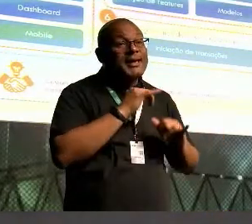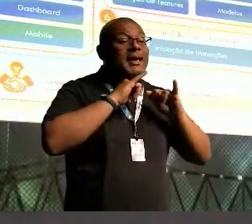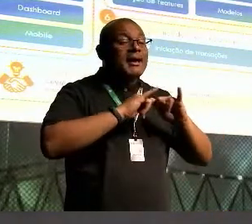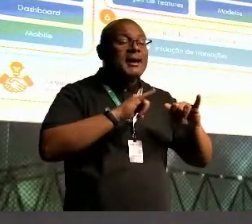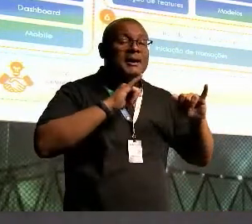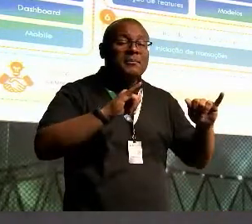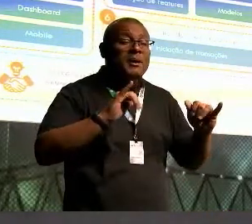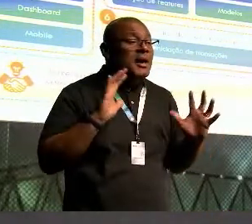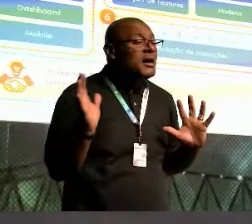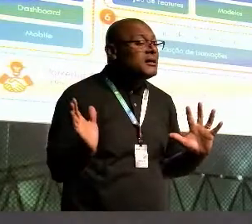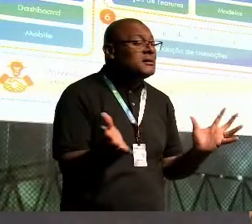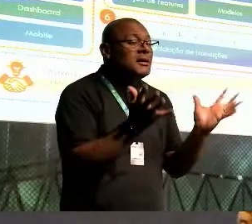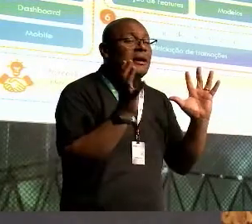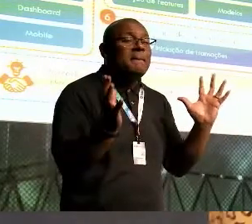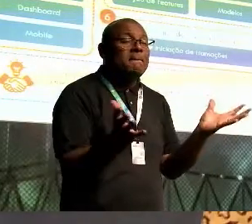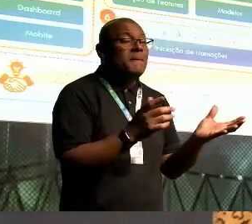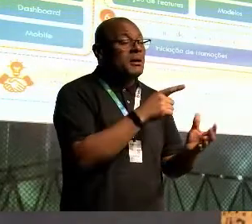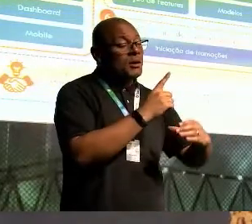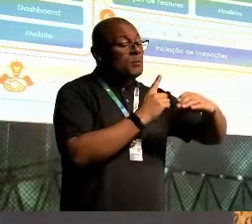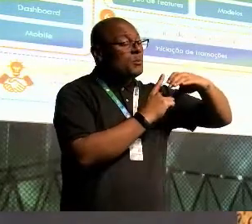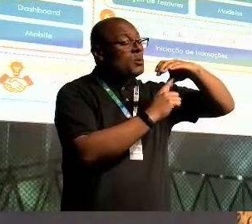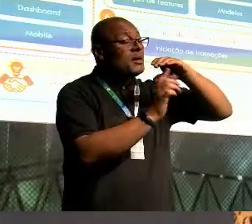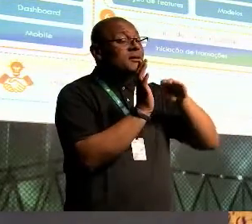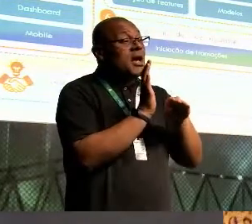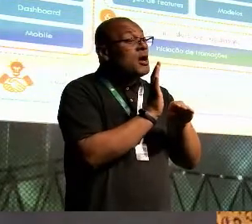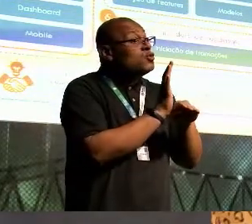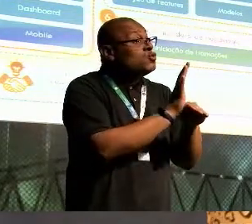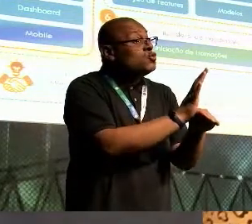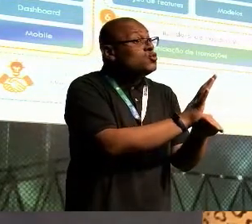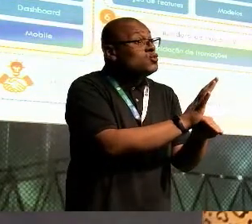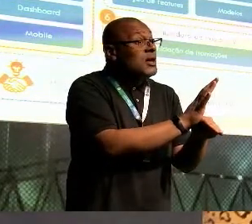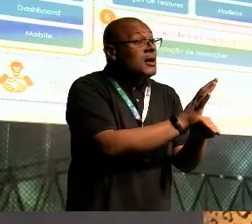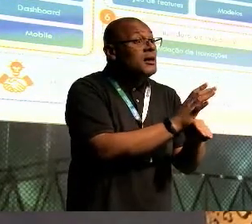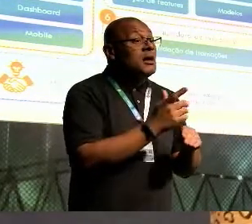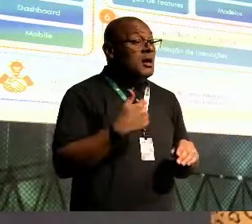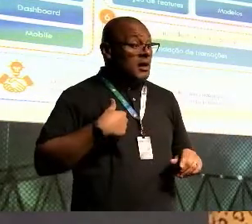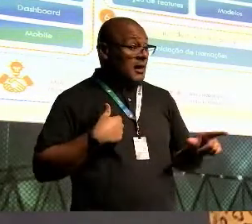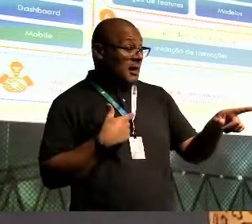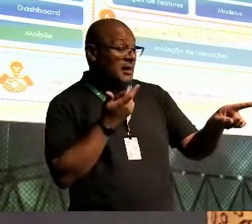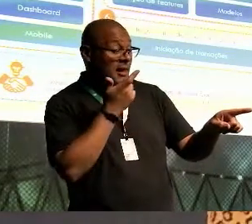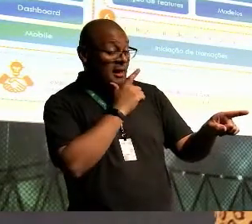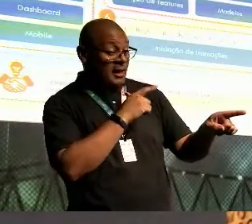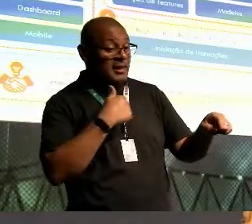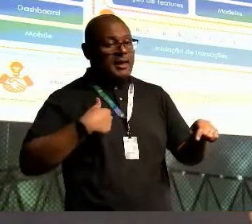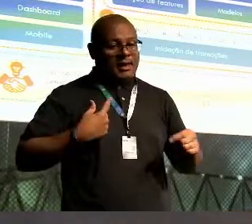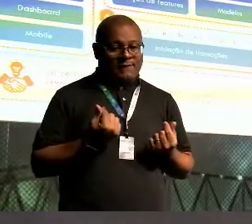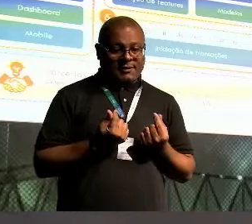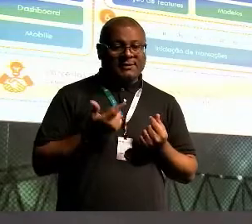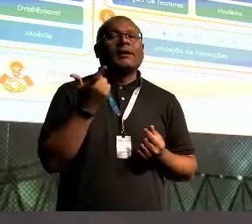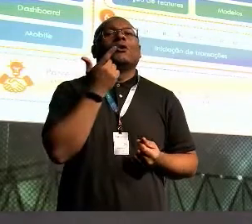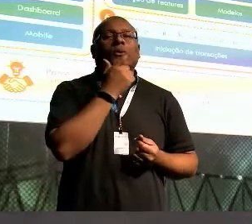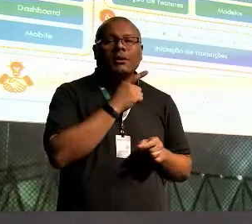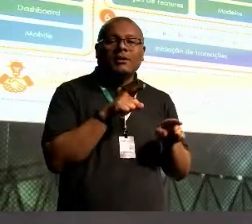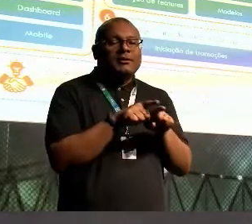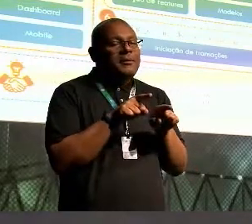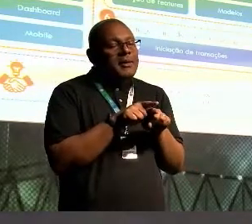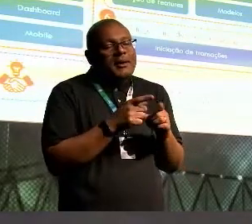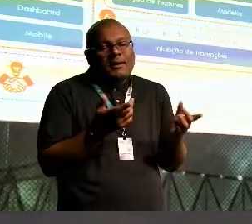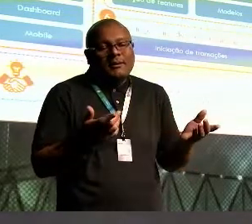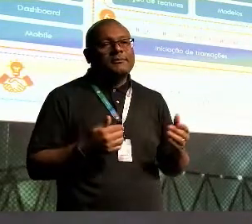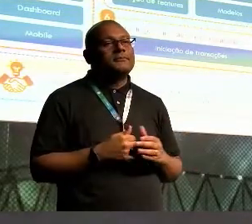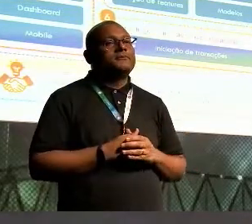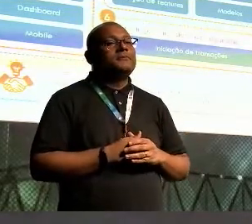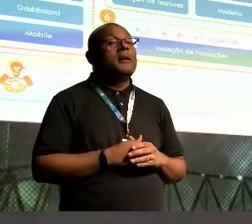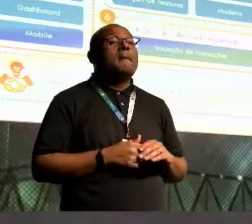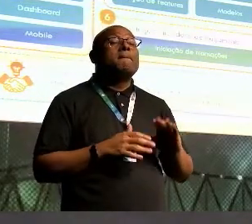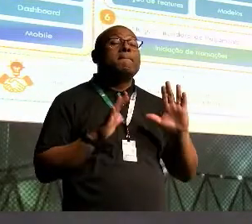campanhas, impulsionar, trazer o usuário e ter um jogo ganha-ganha entre instituição financeira e usuário.